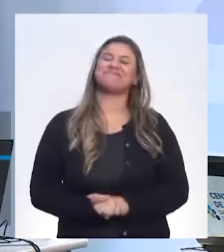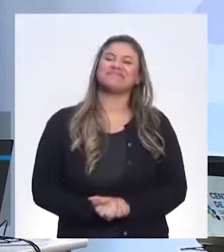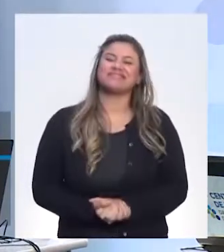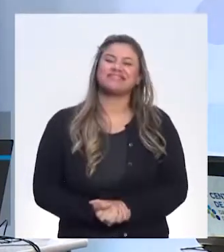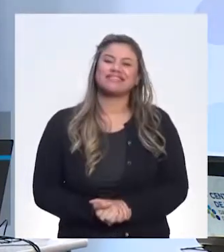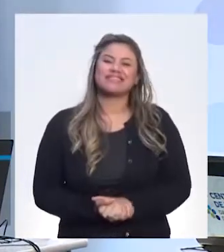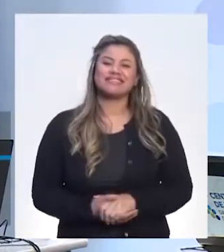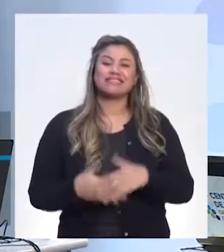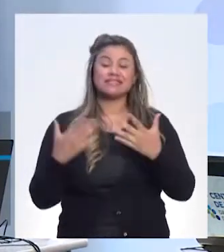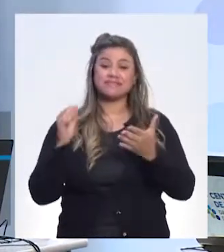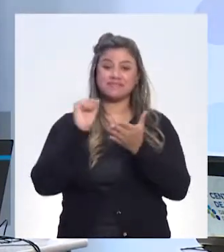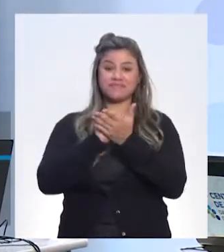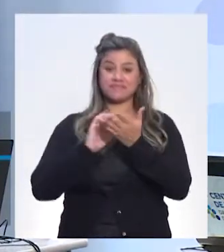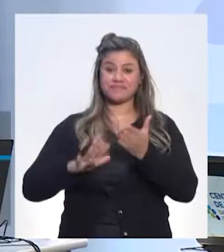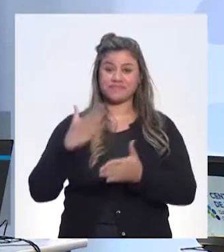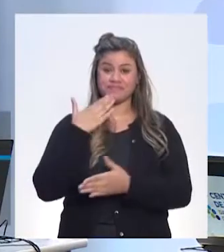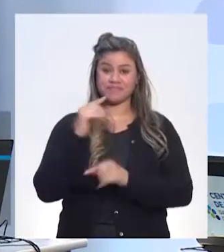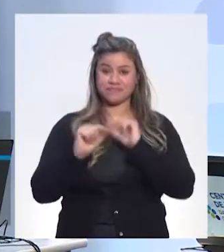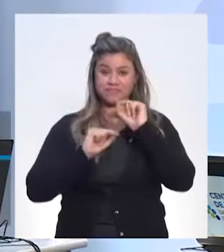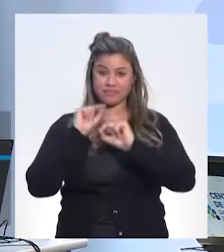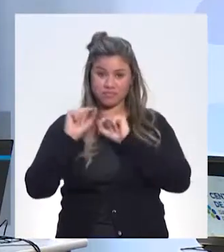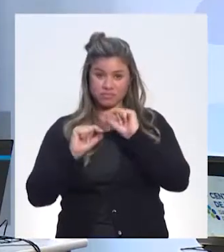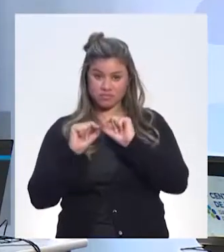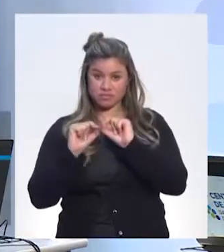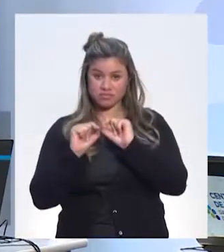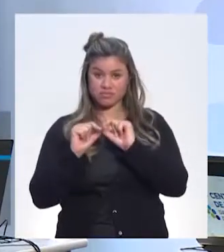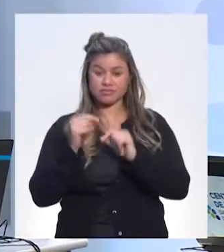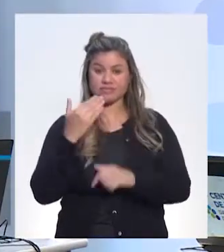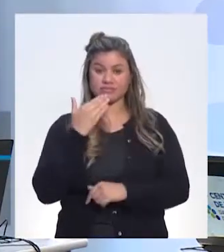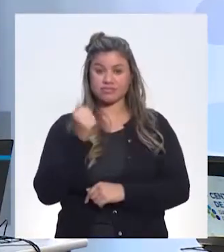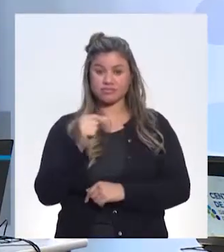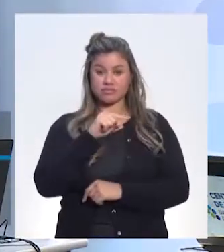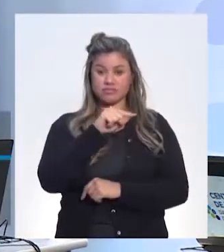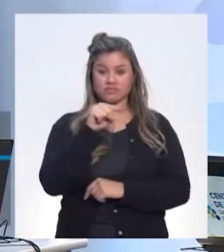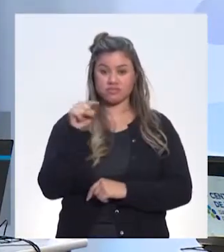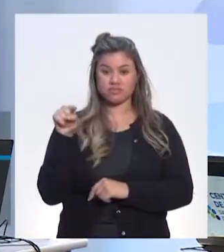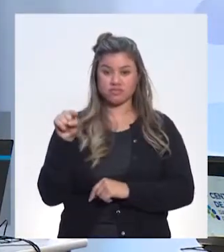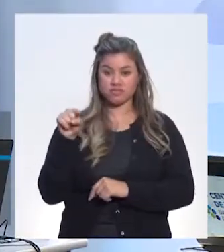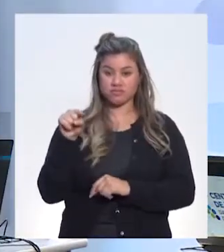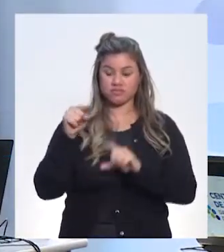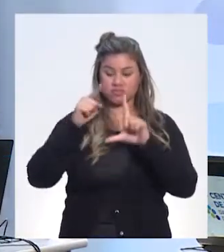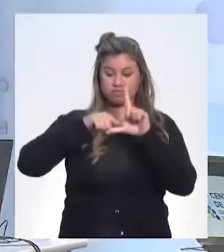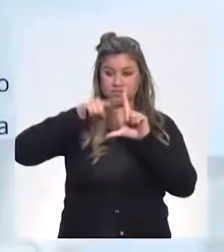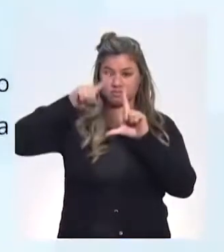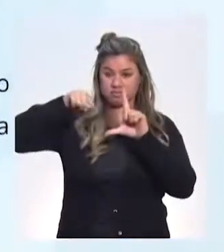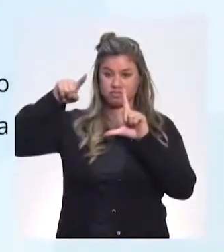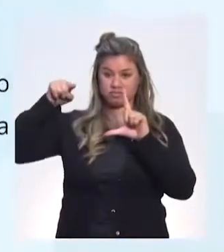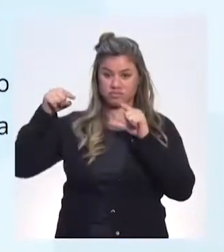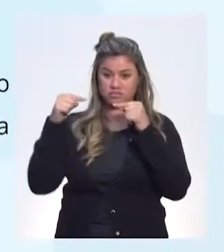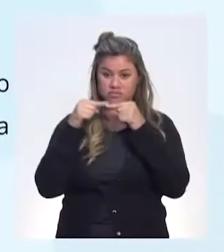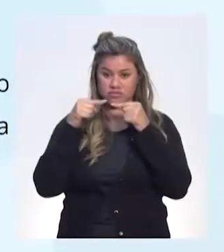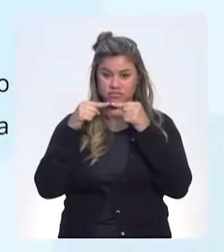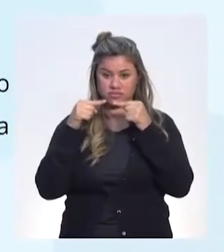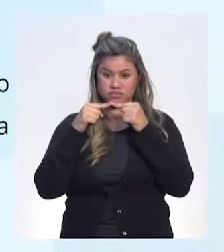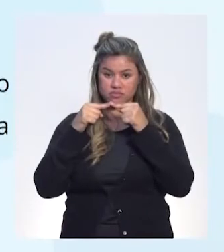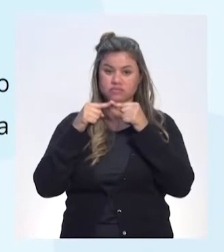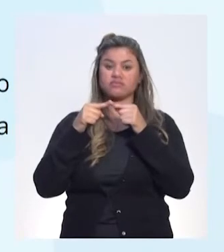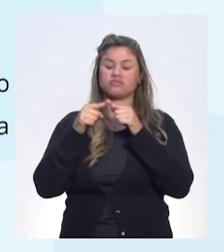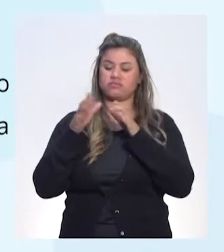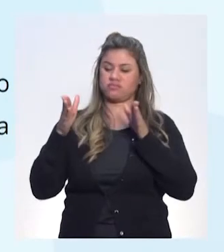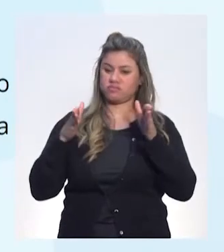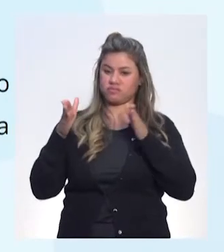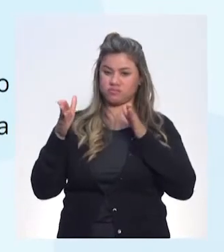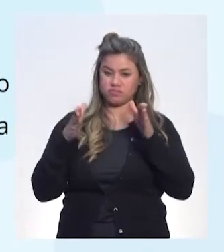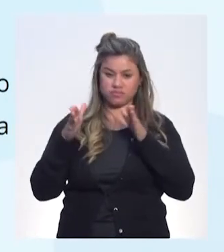aí o que a atividade está pedindo? A atividade está pedindo para você fazer o gráfico deste fenômeno